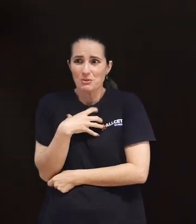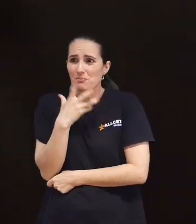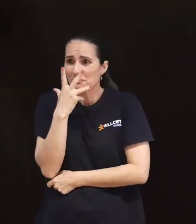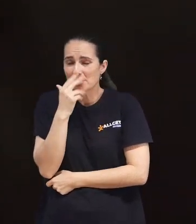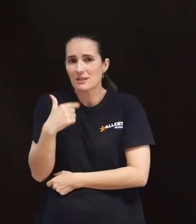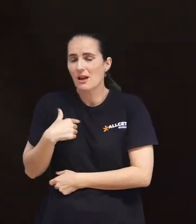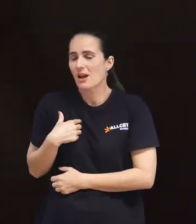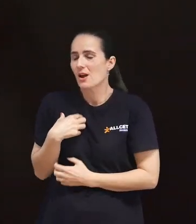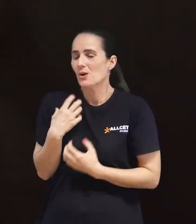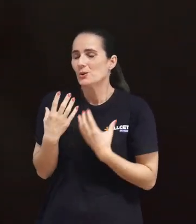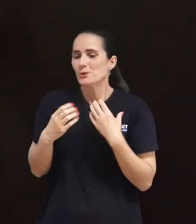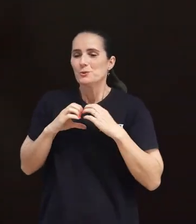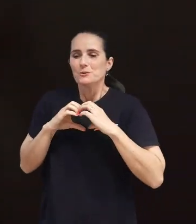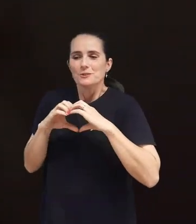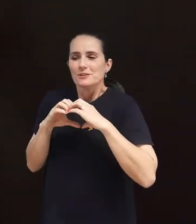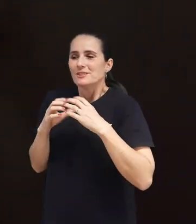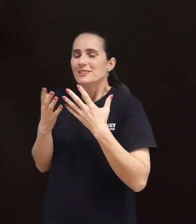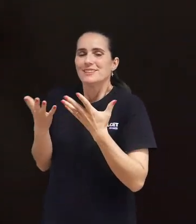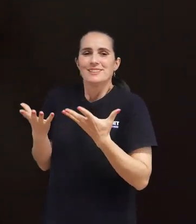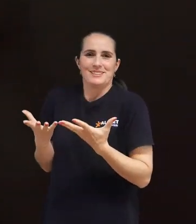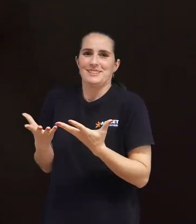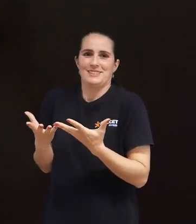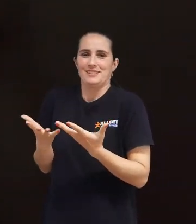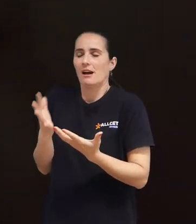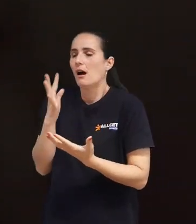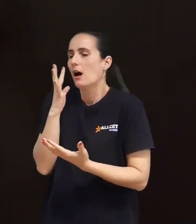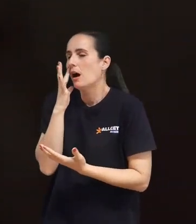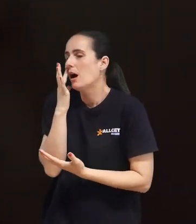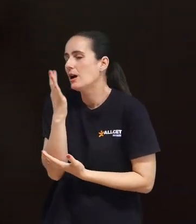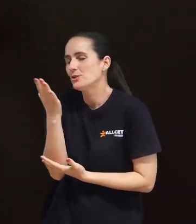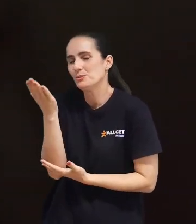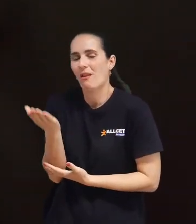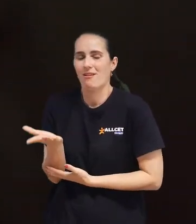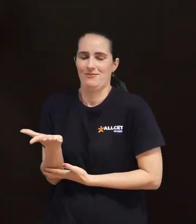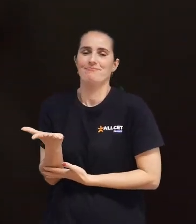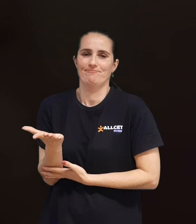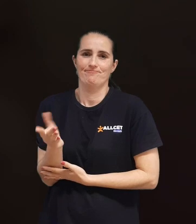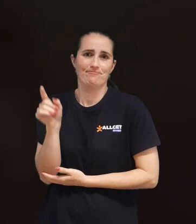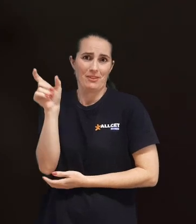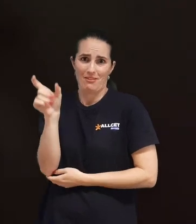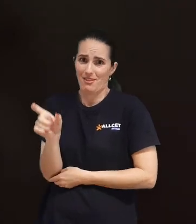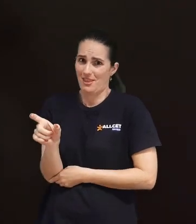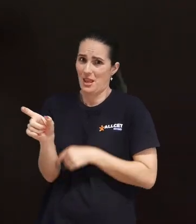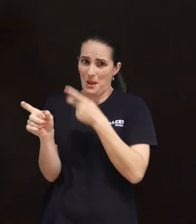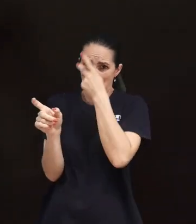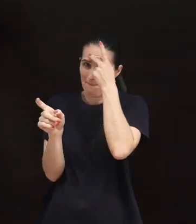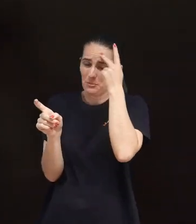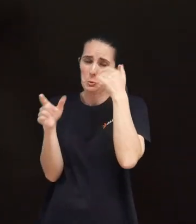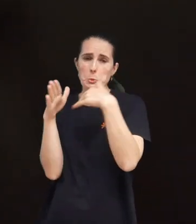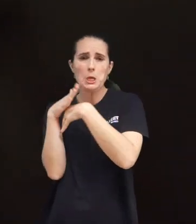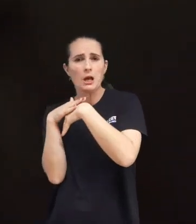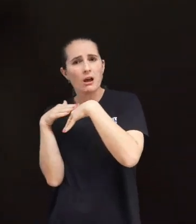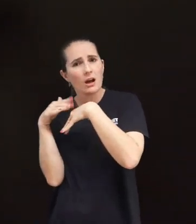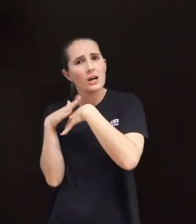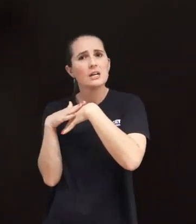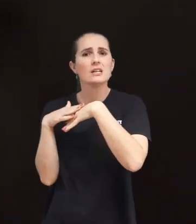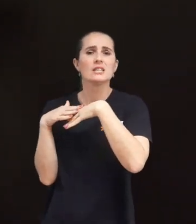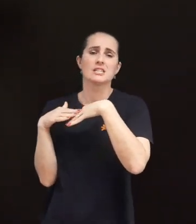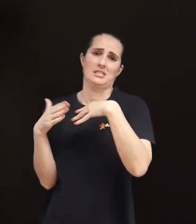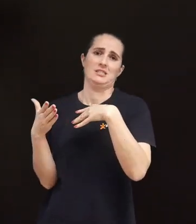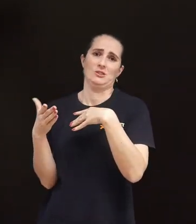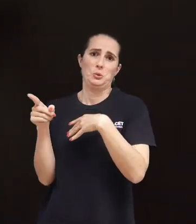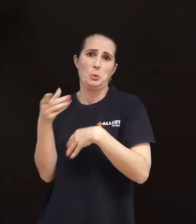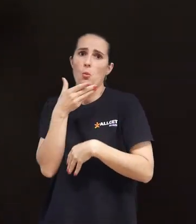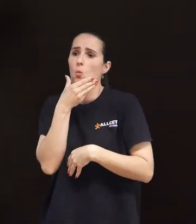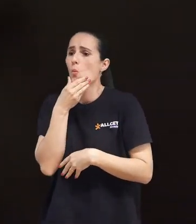me encantar, digamos, né? Então ele era uma pessoa aparentemente muito agradável, era